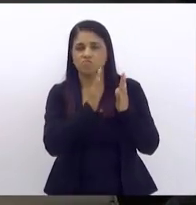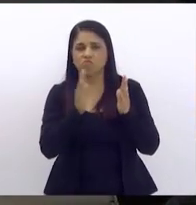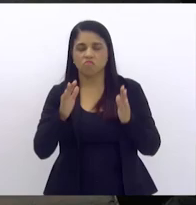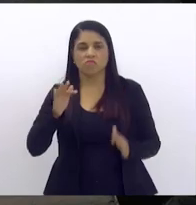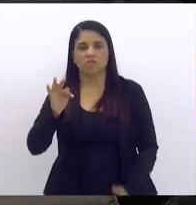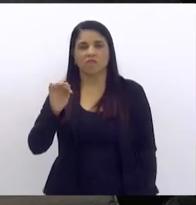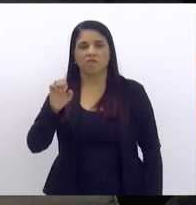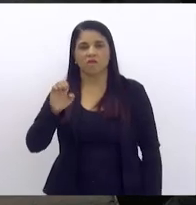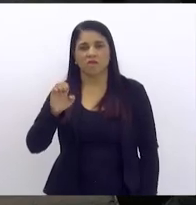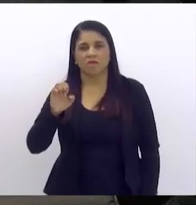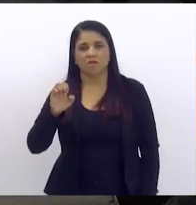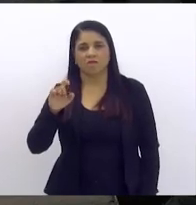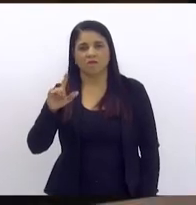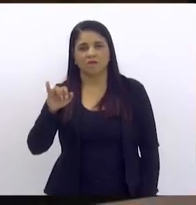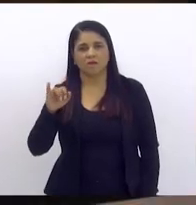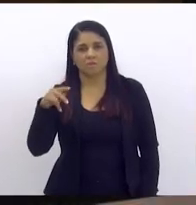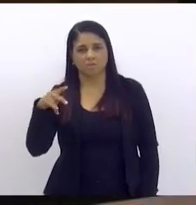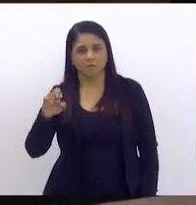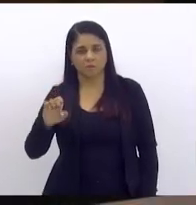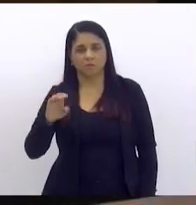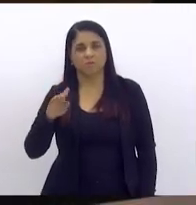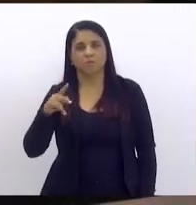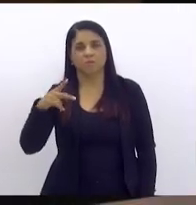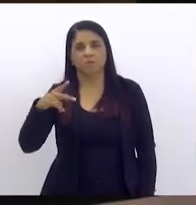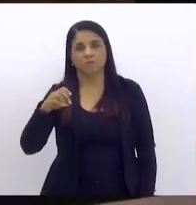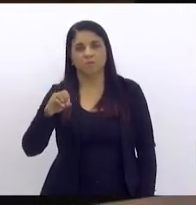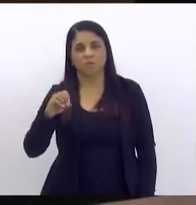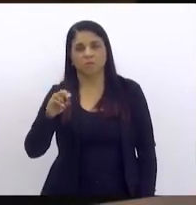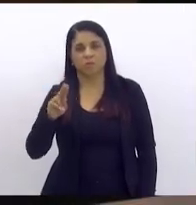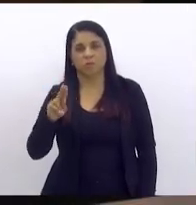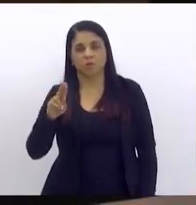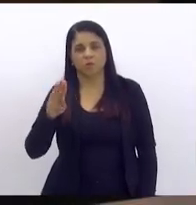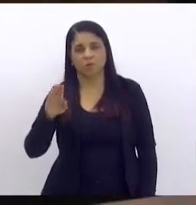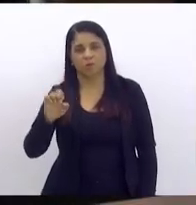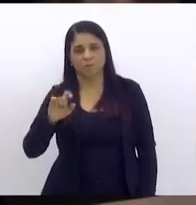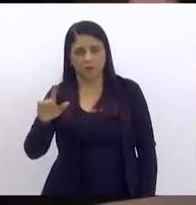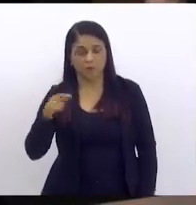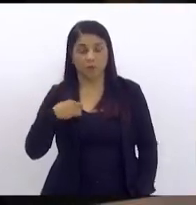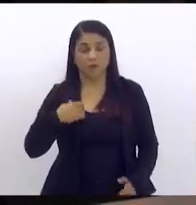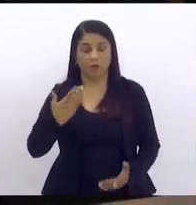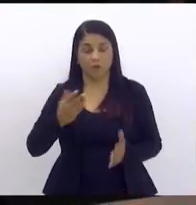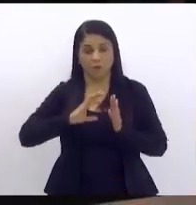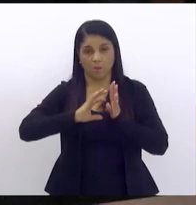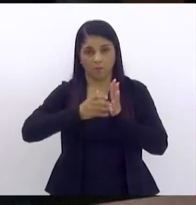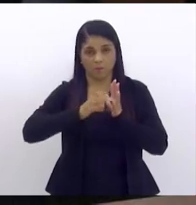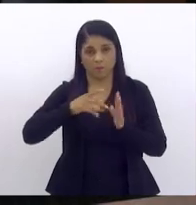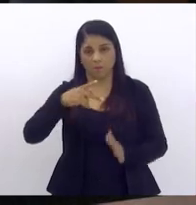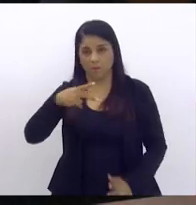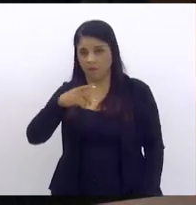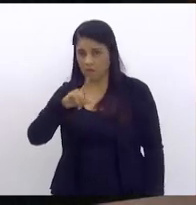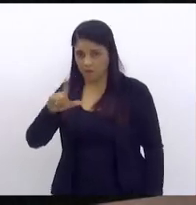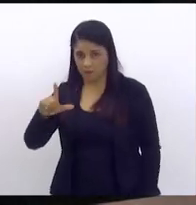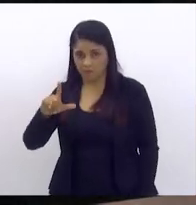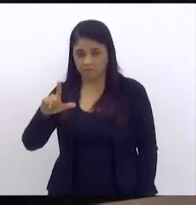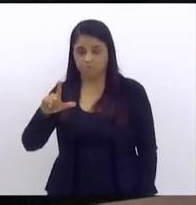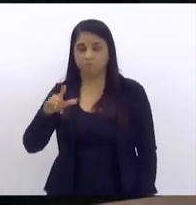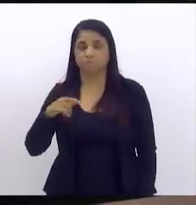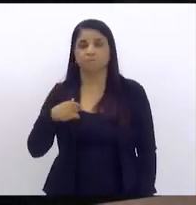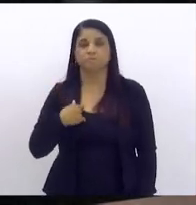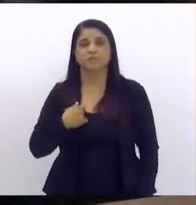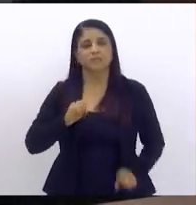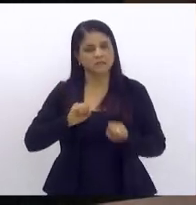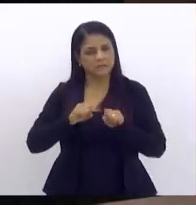Pobel. Presidente, venho aqui em nome do PL defender o